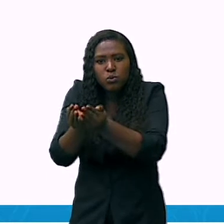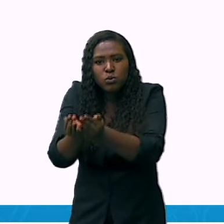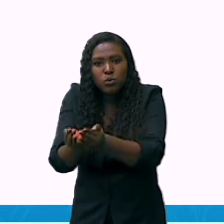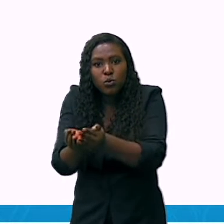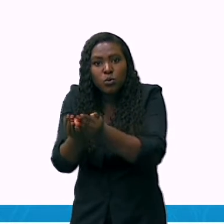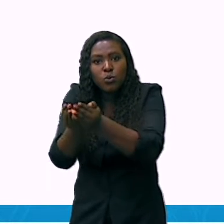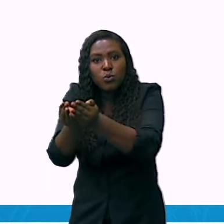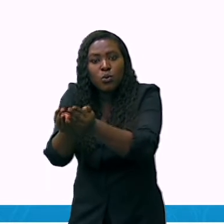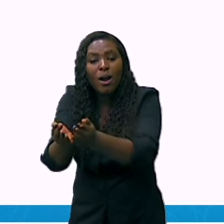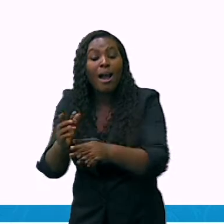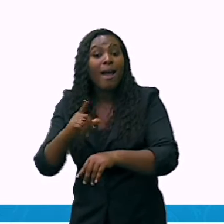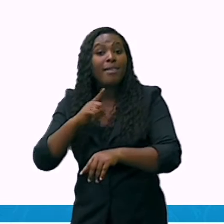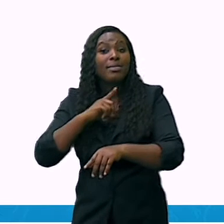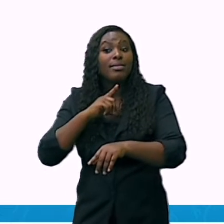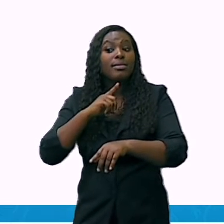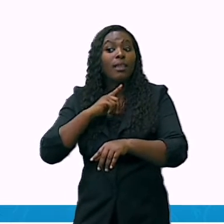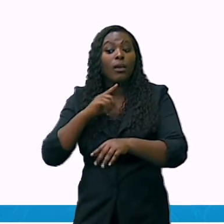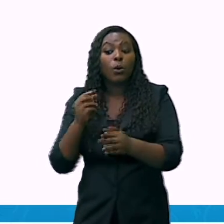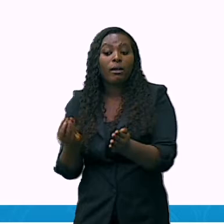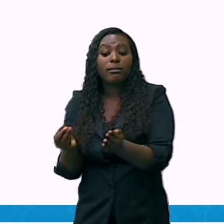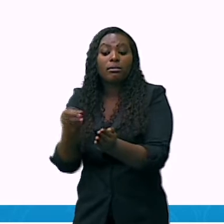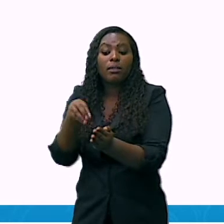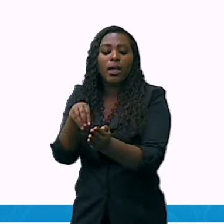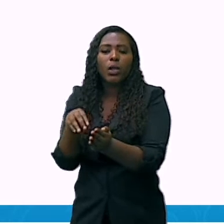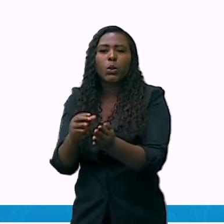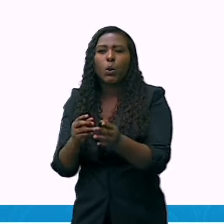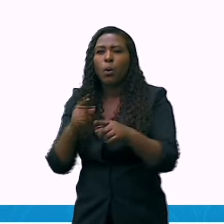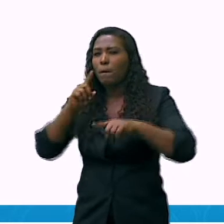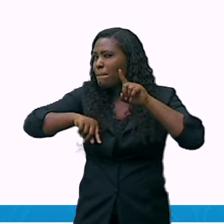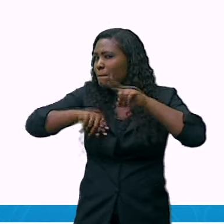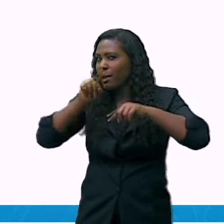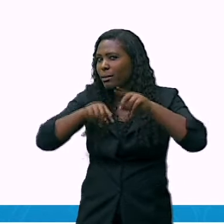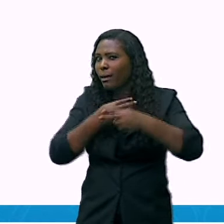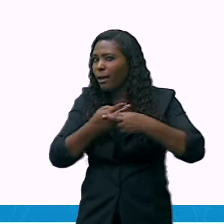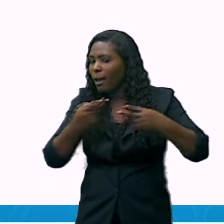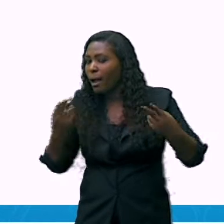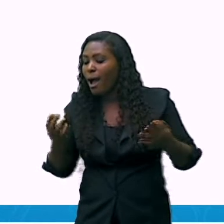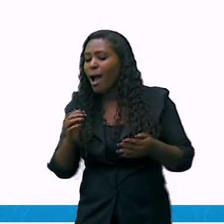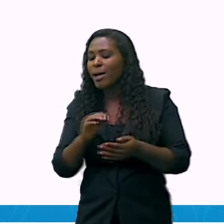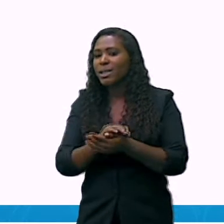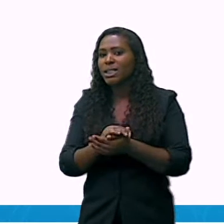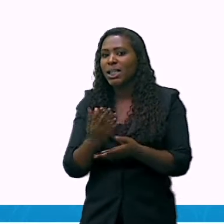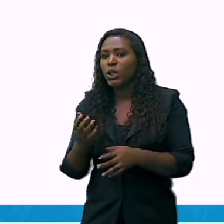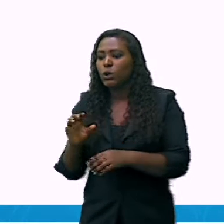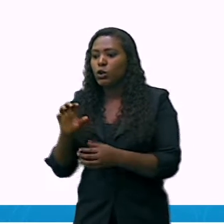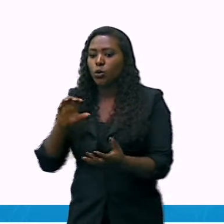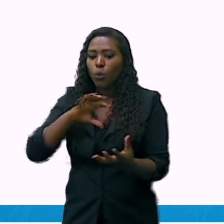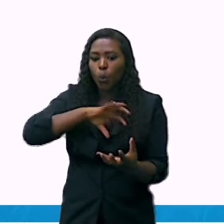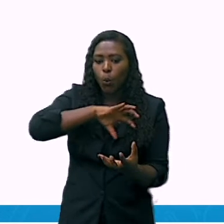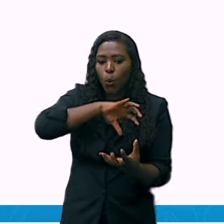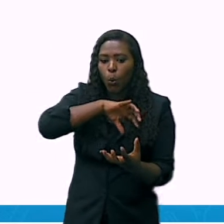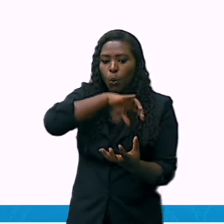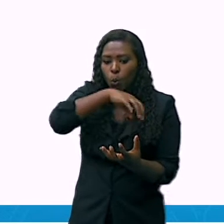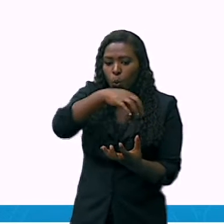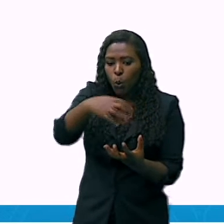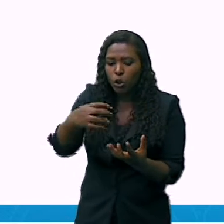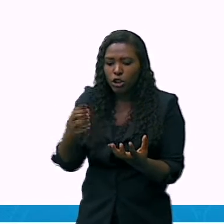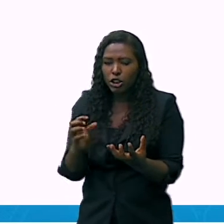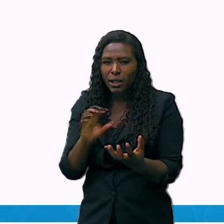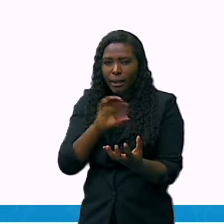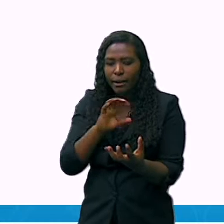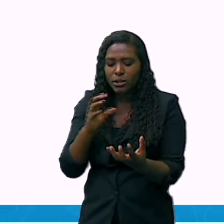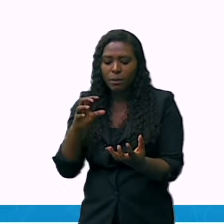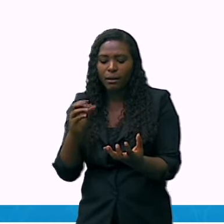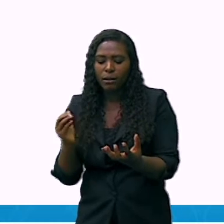transportando mercadorias de um continente a outro, além do uso destas águas para